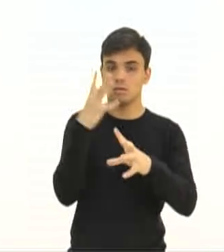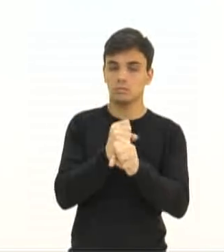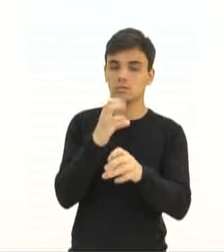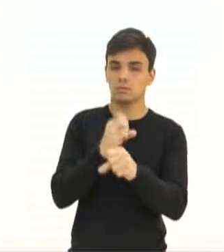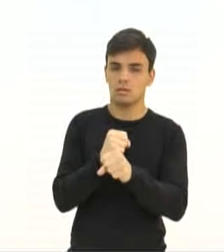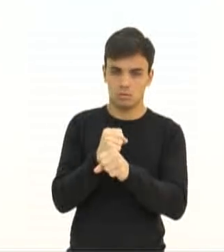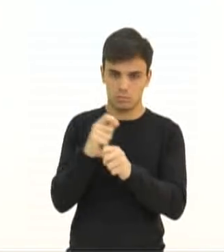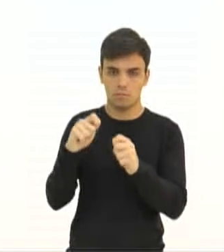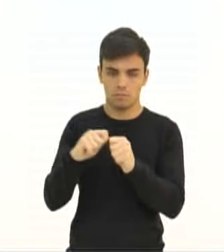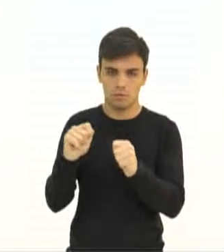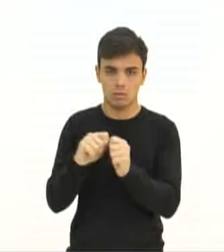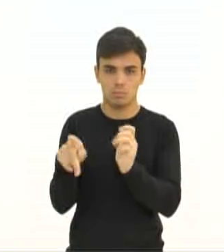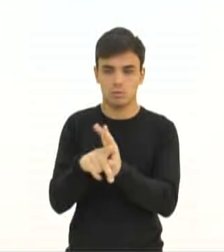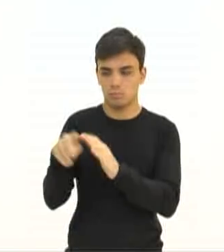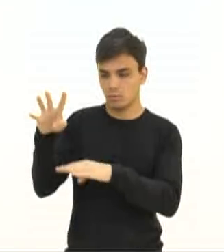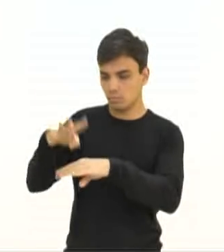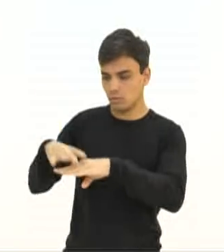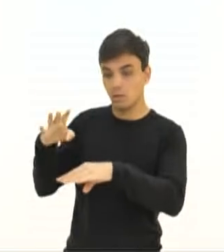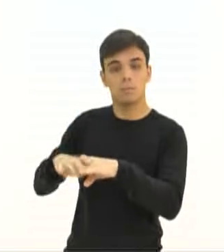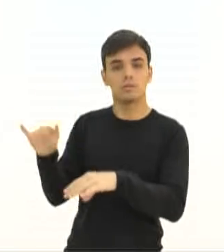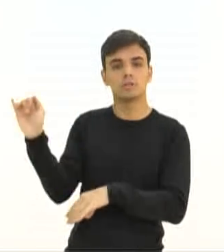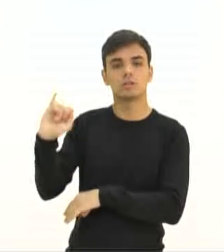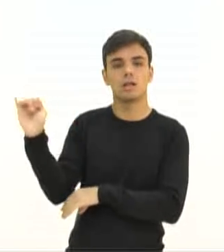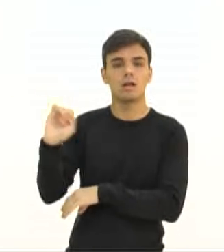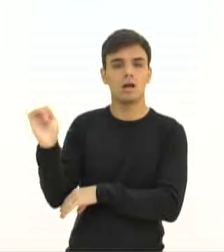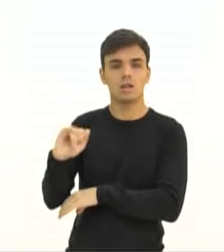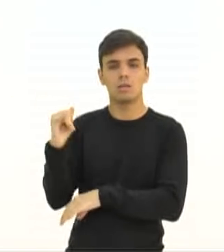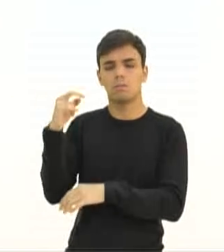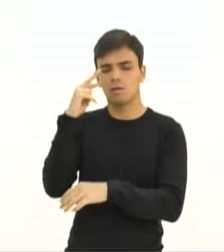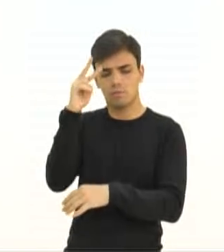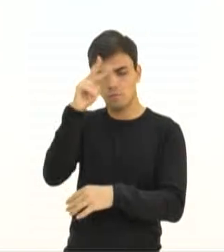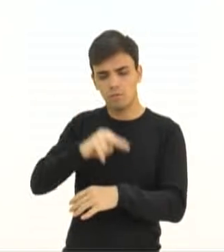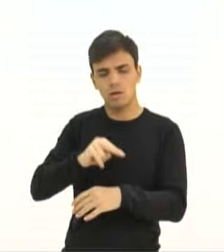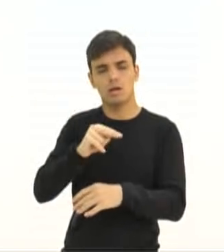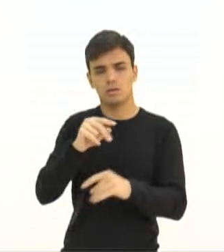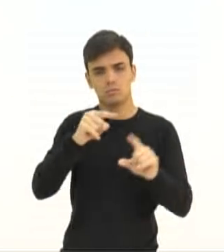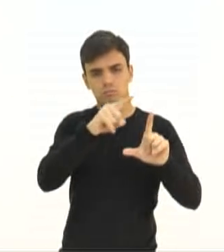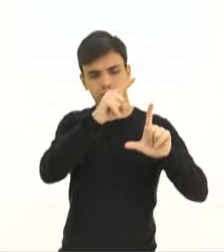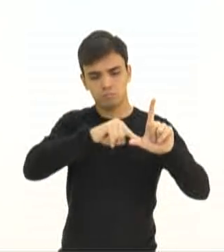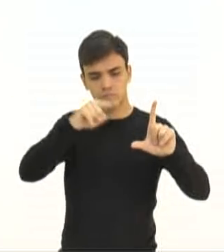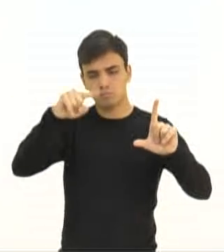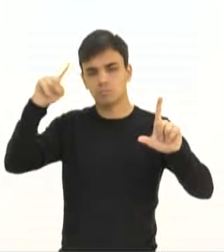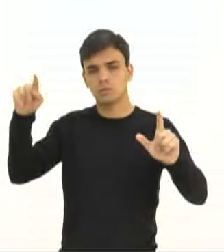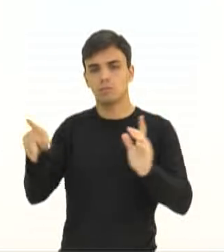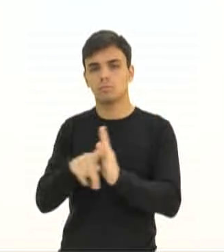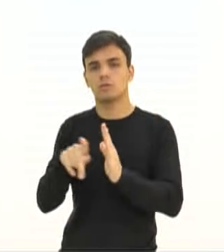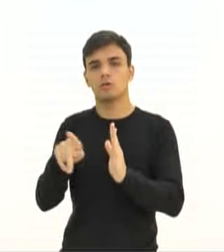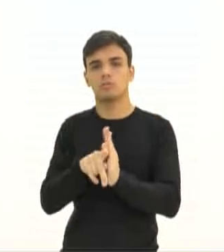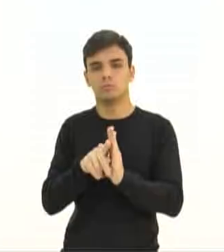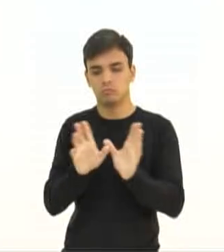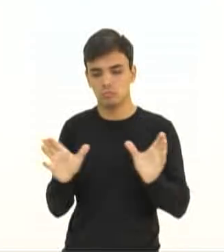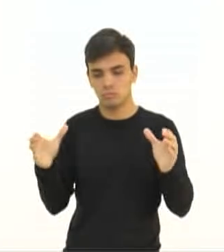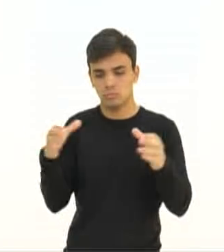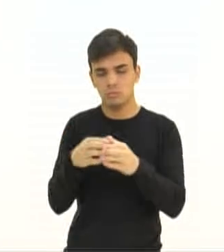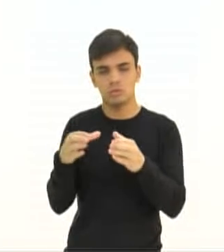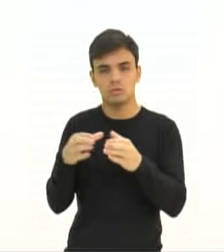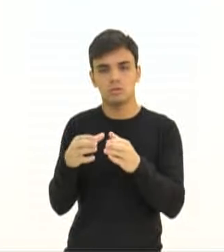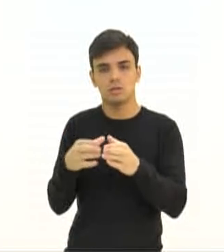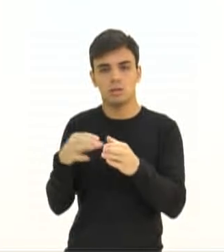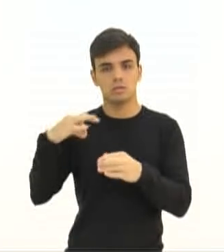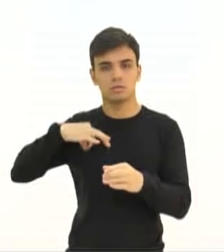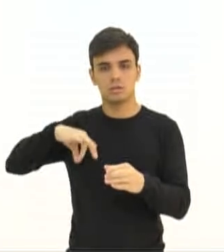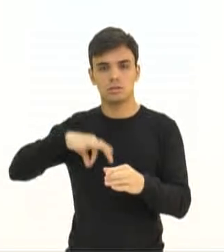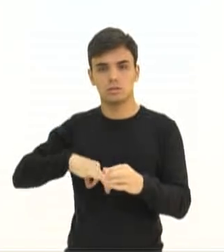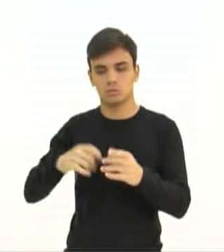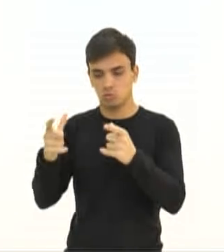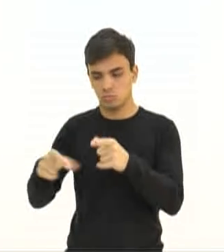feito lá por um matemático italiano para medir o grau de concentração de renda em um determinado lugar. Então, o